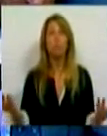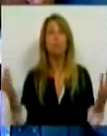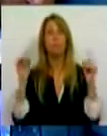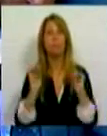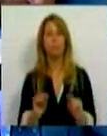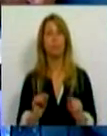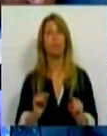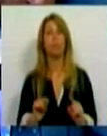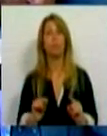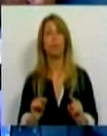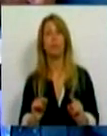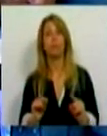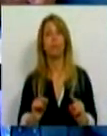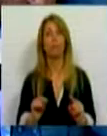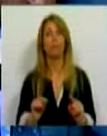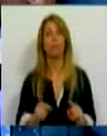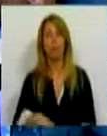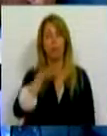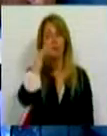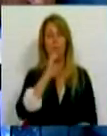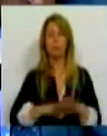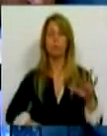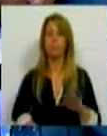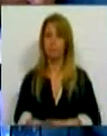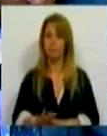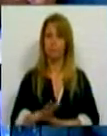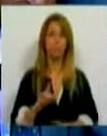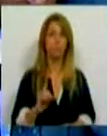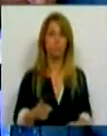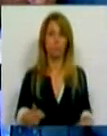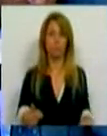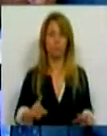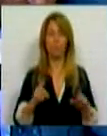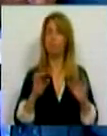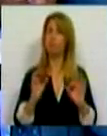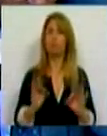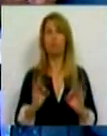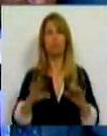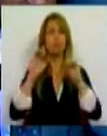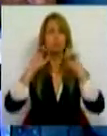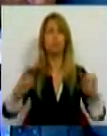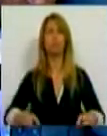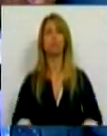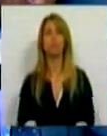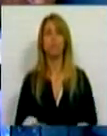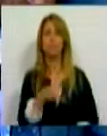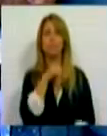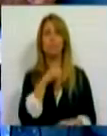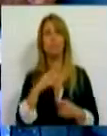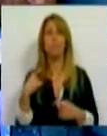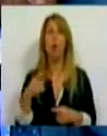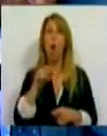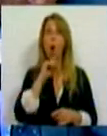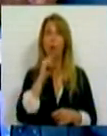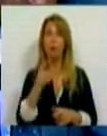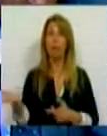Aquilo que o Governo fez foi simplesmente ignorar as sucessivas oportunidades